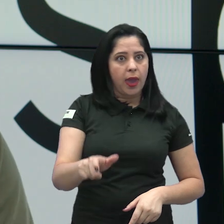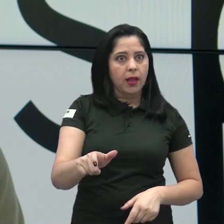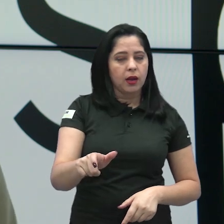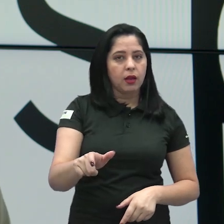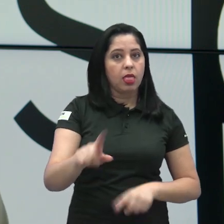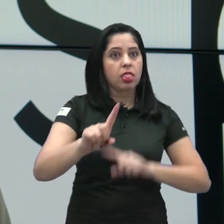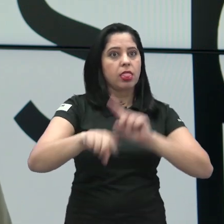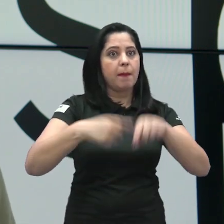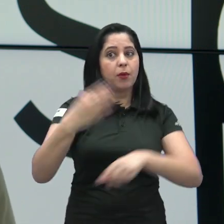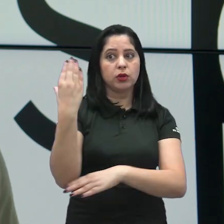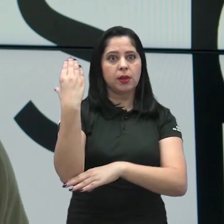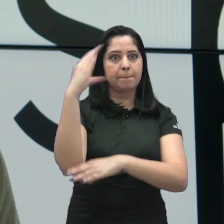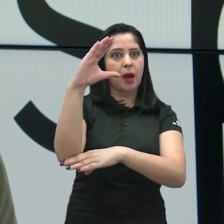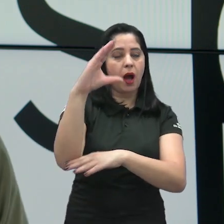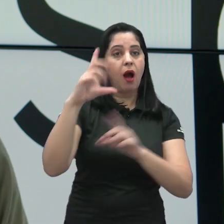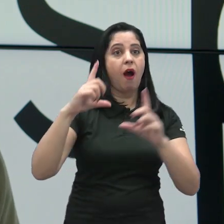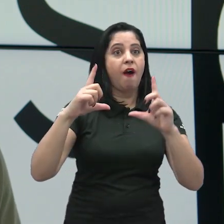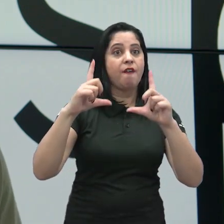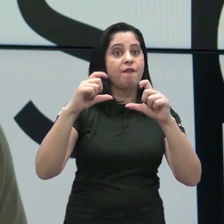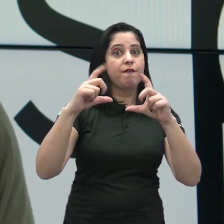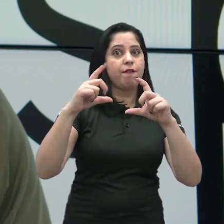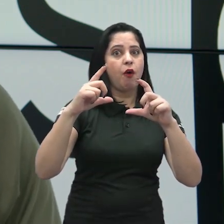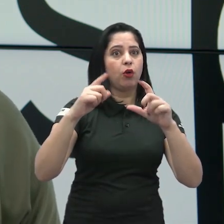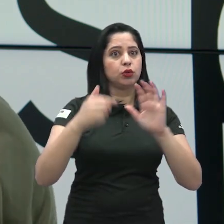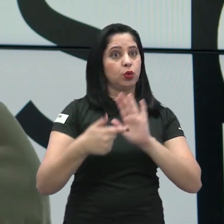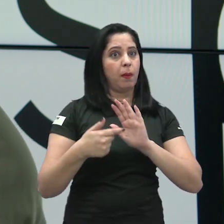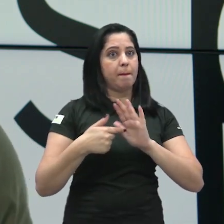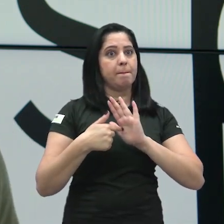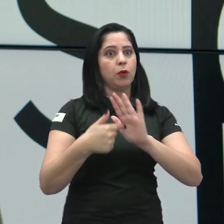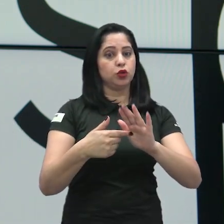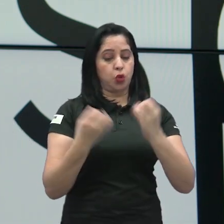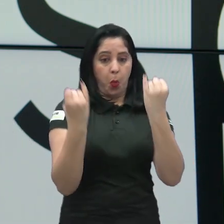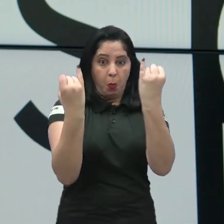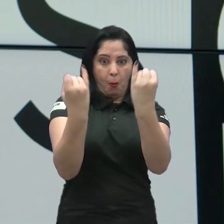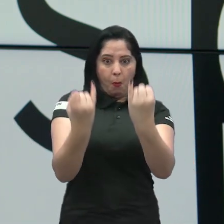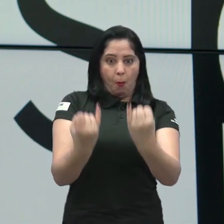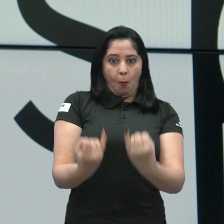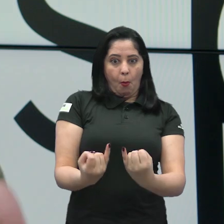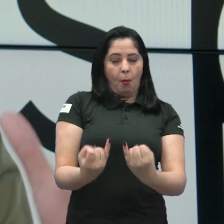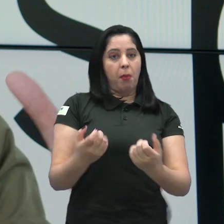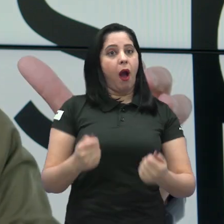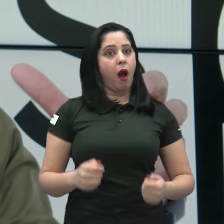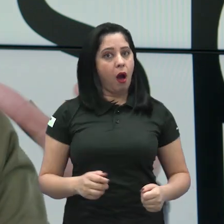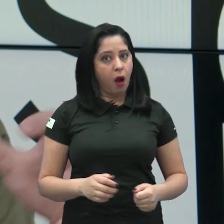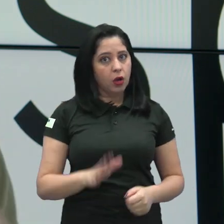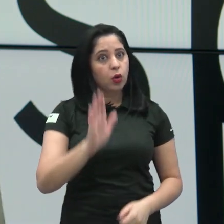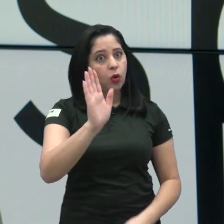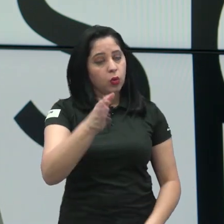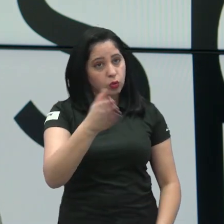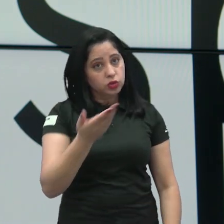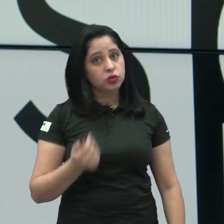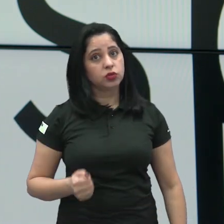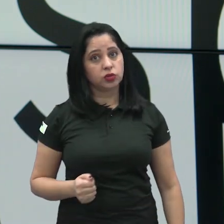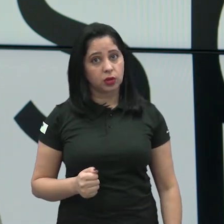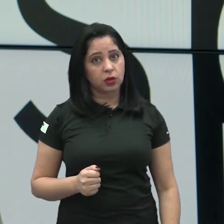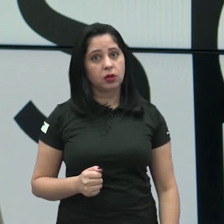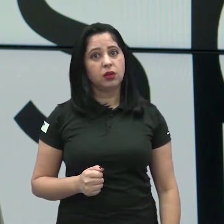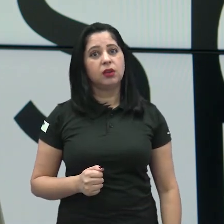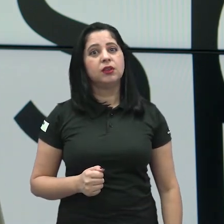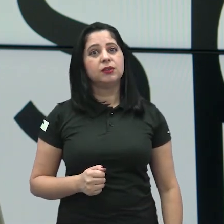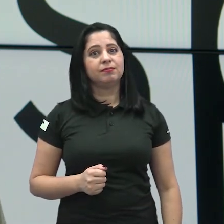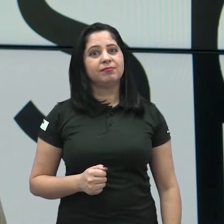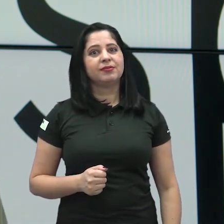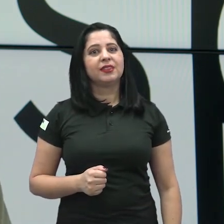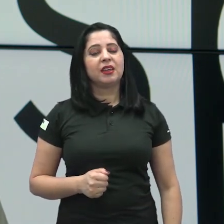ele mandou a foto para mim, estava na praia sem camisa. Claro, não com aquele abdômen definido, mas com o percentual de gordura dele muito mais